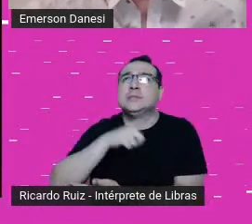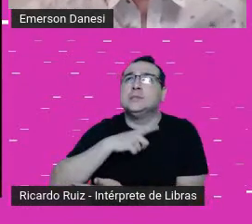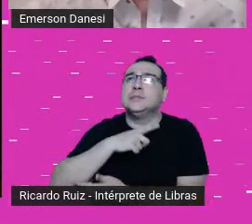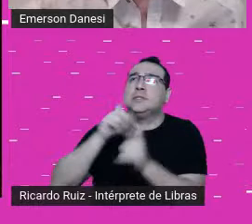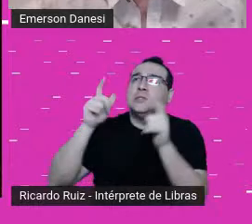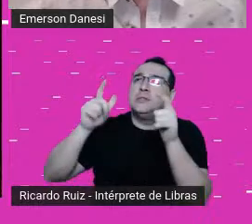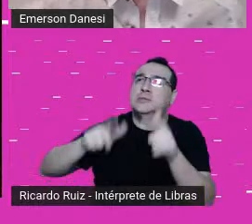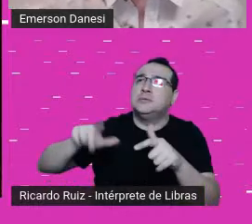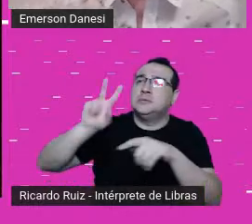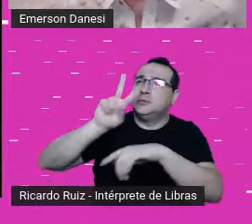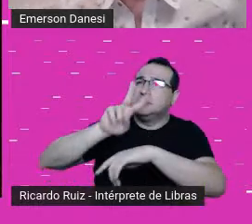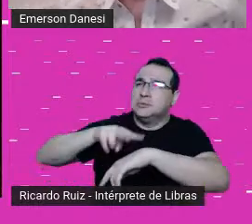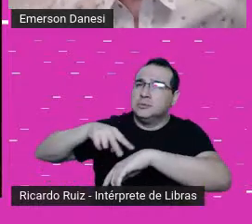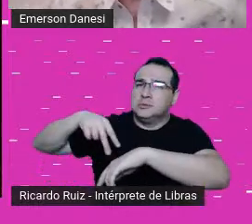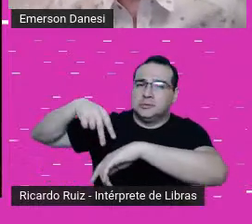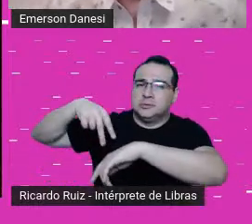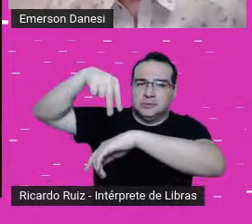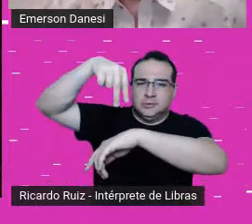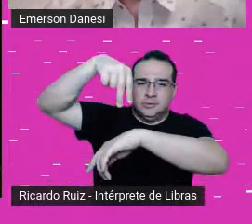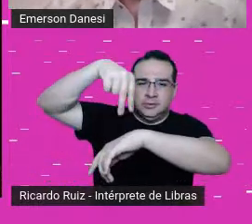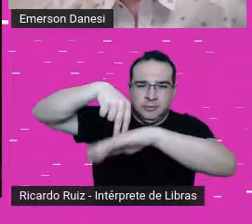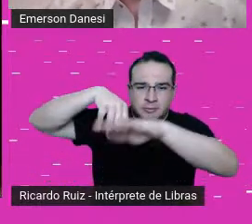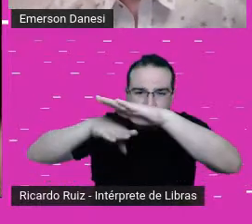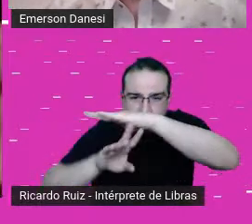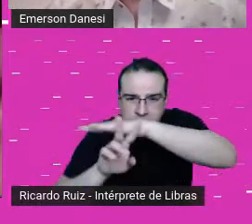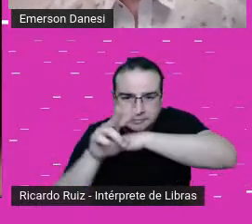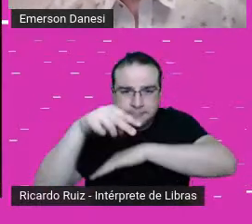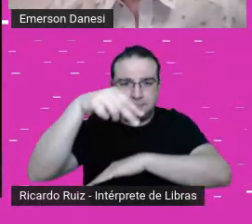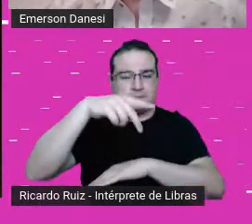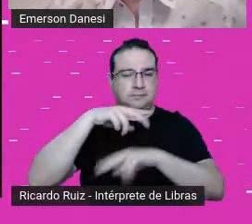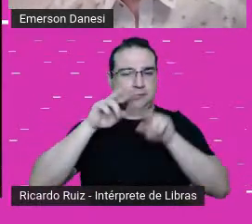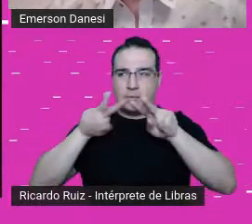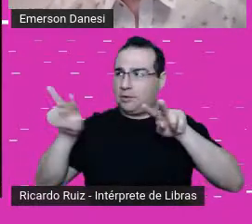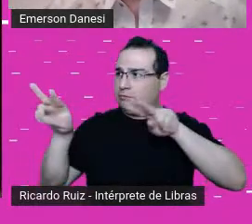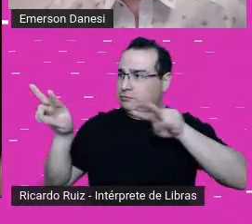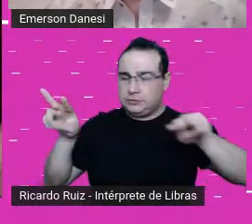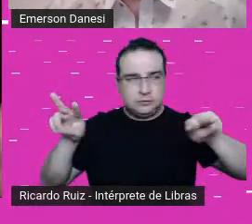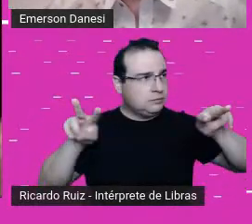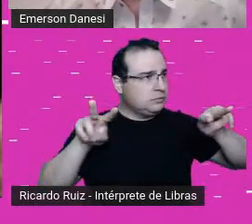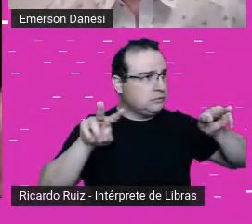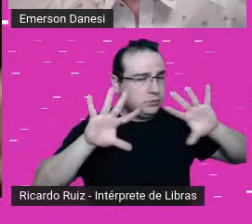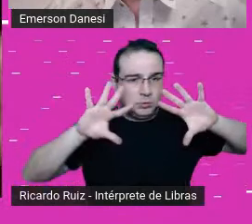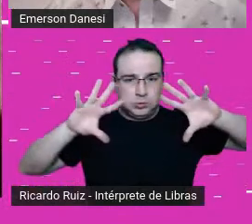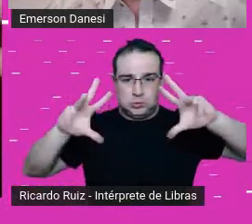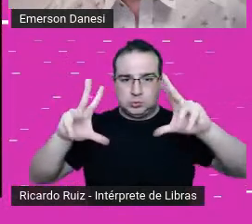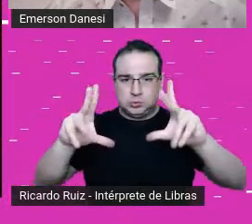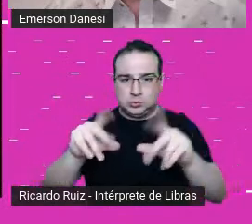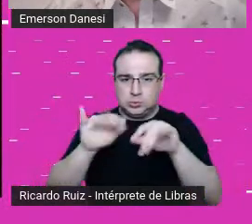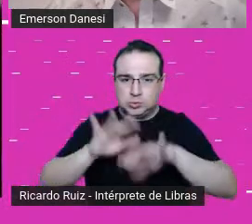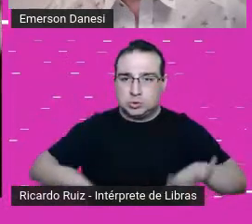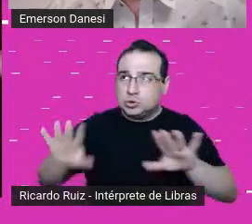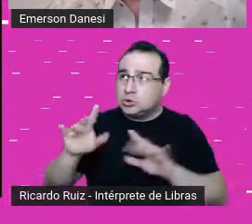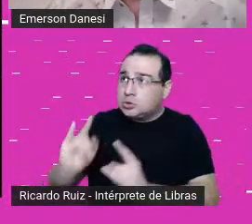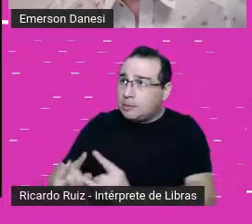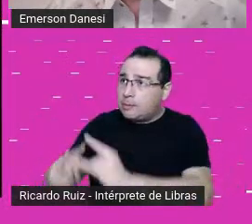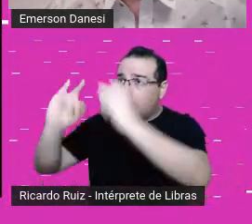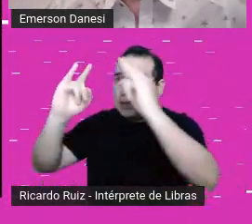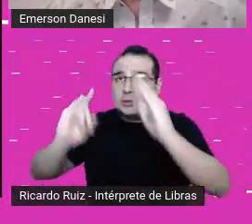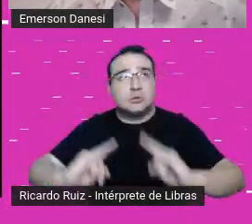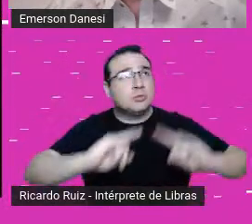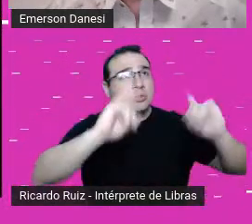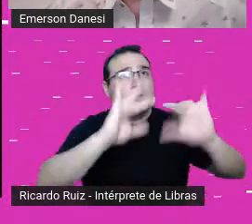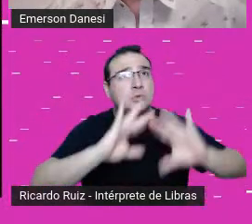como se eu estivesse chegando, adentrando esse vilarejo, e eu enxergava todos os predinhos,